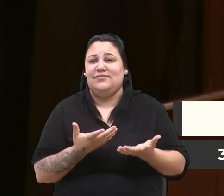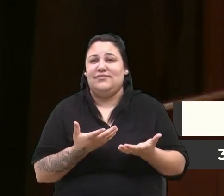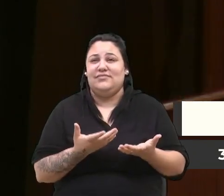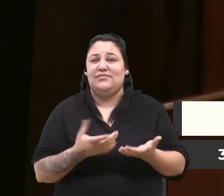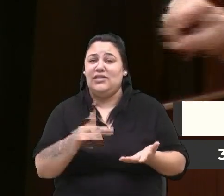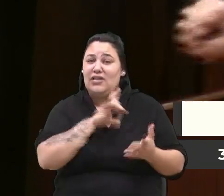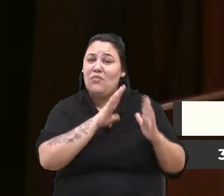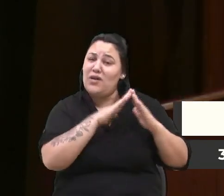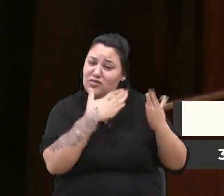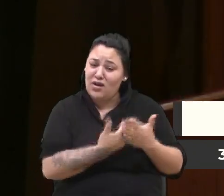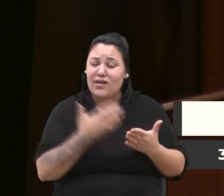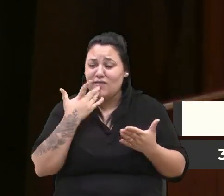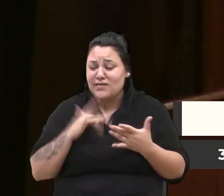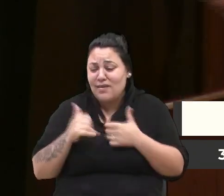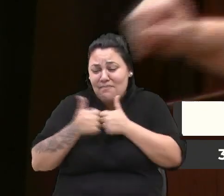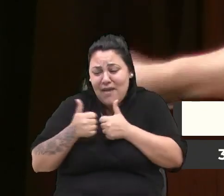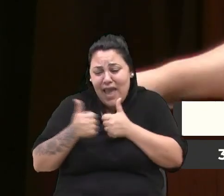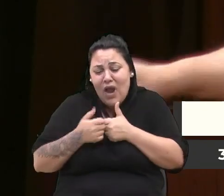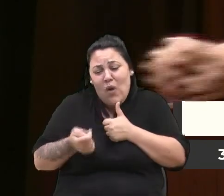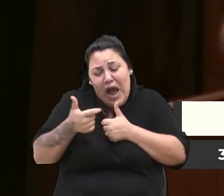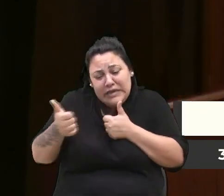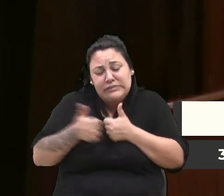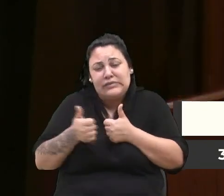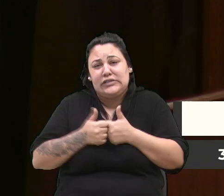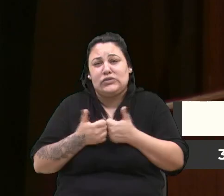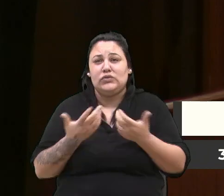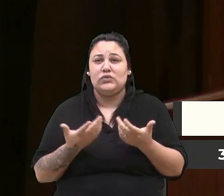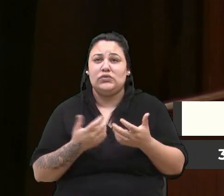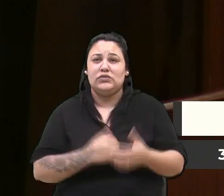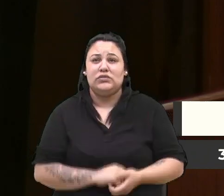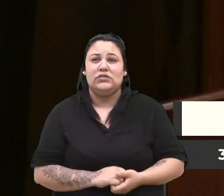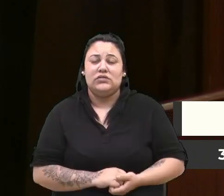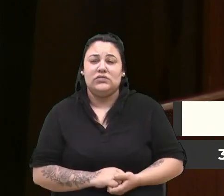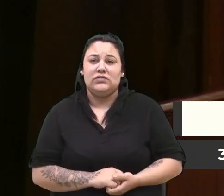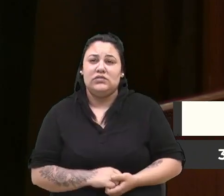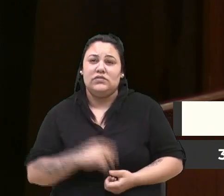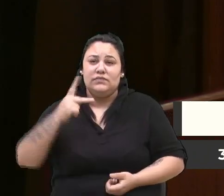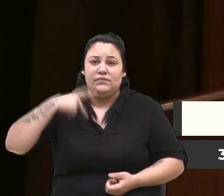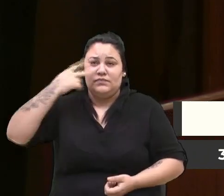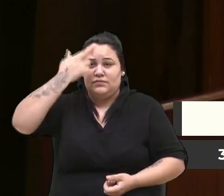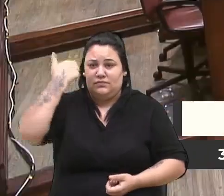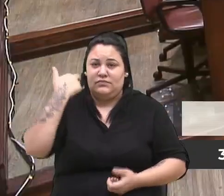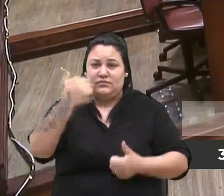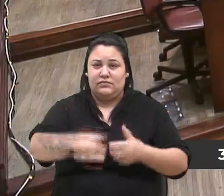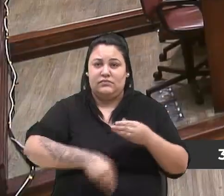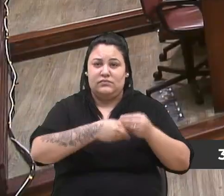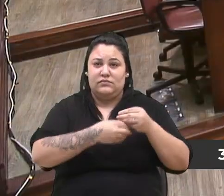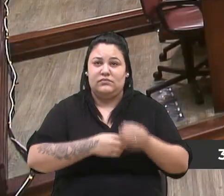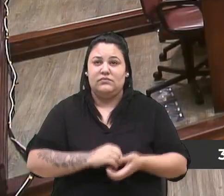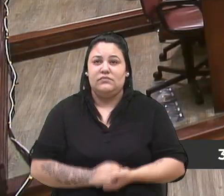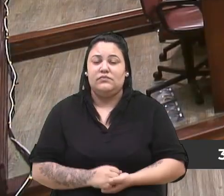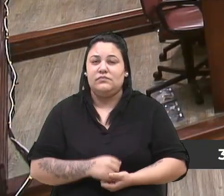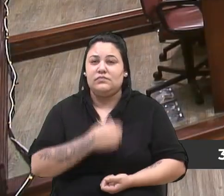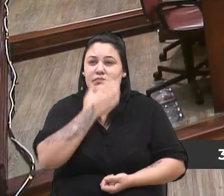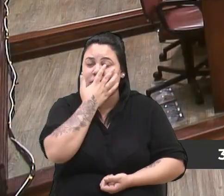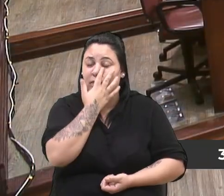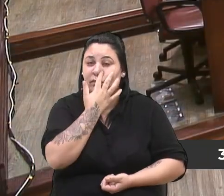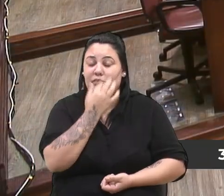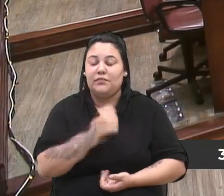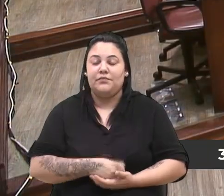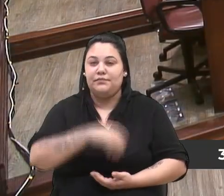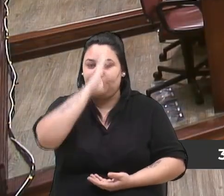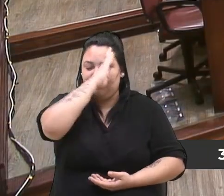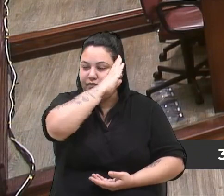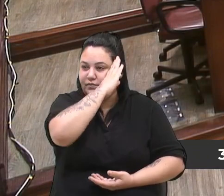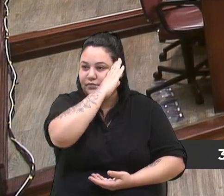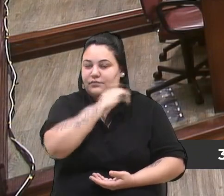escolinha bem próxima ali. Sua parte, vereador Rafael. Não, vereador Bressan, mas essa